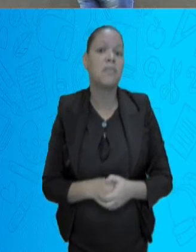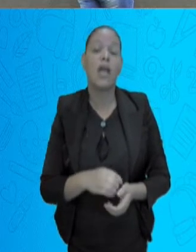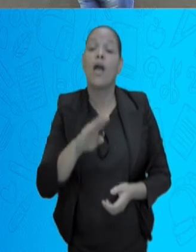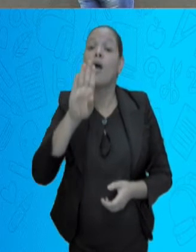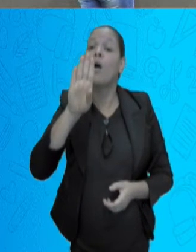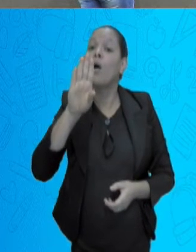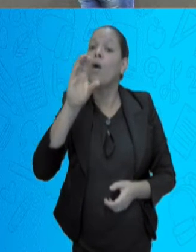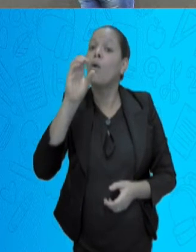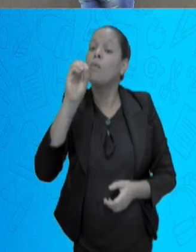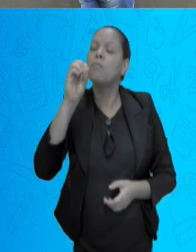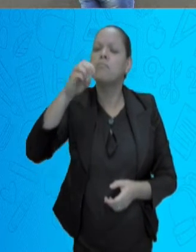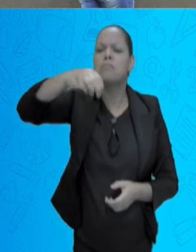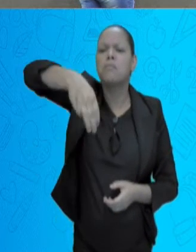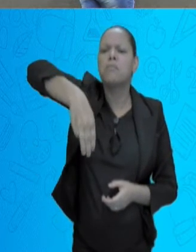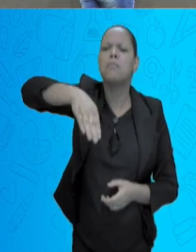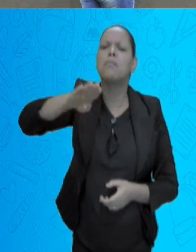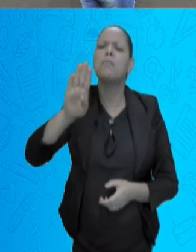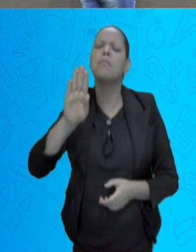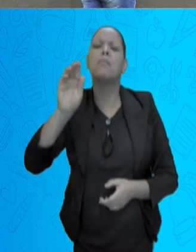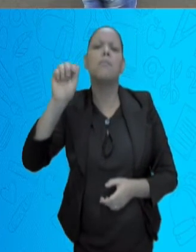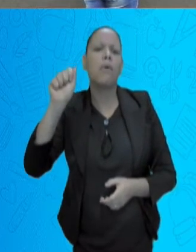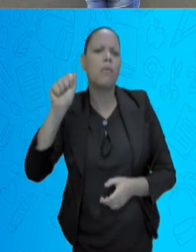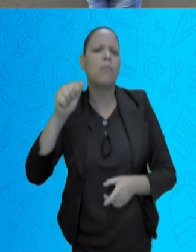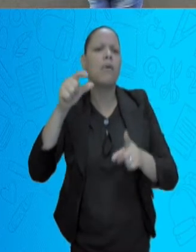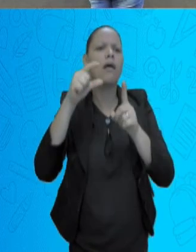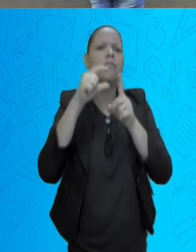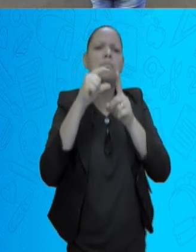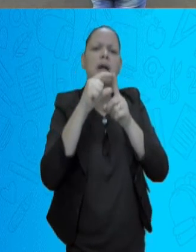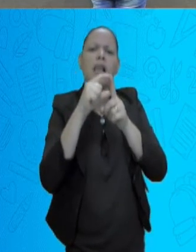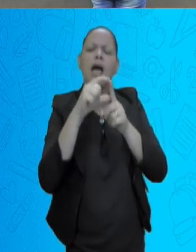Setembro, M antes de B.